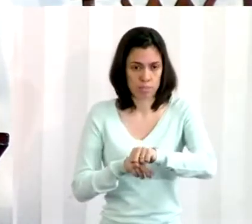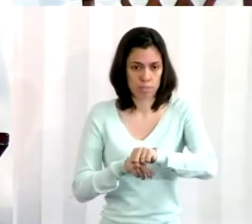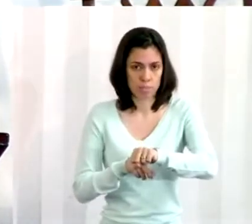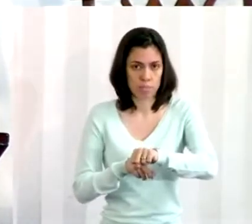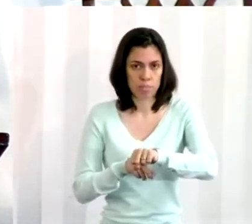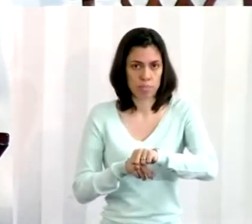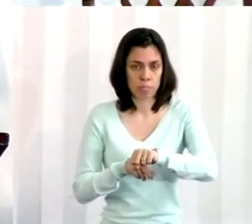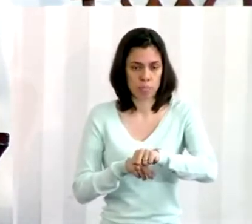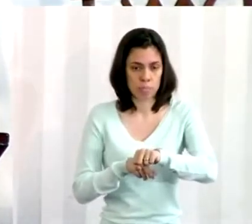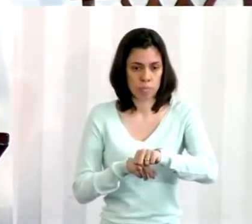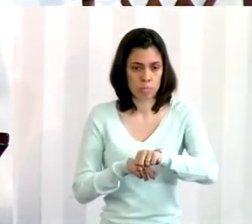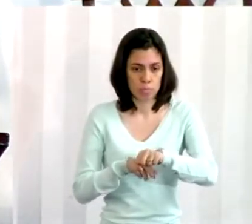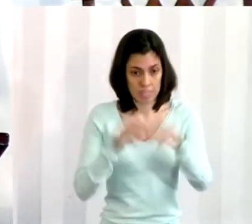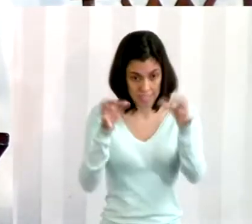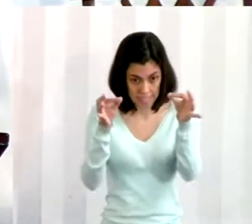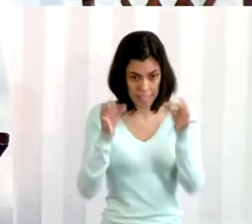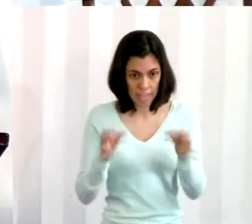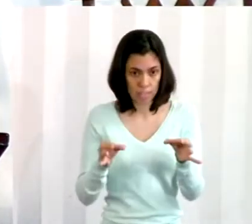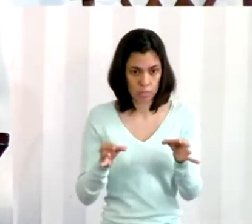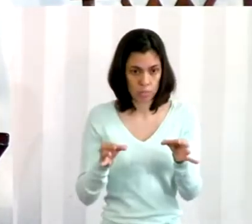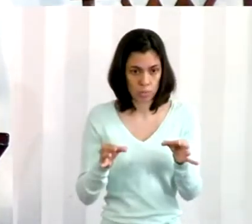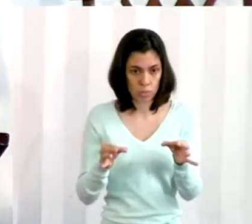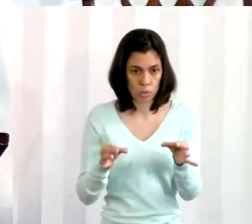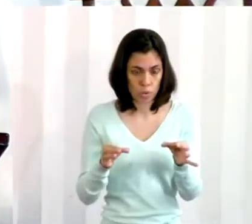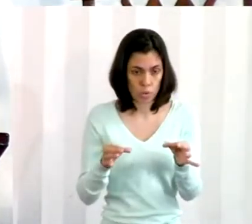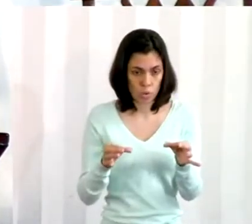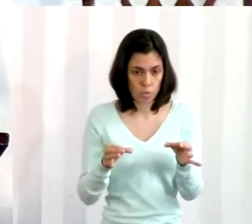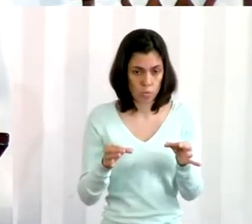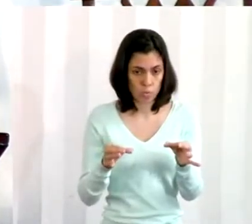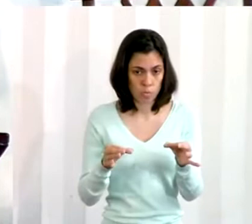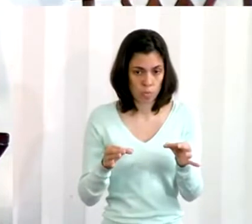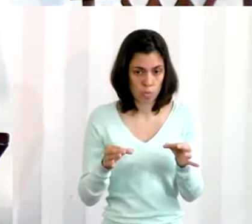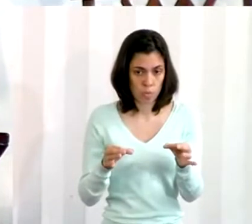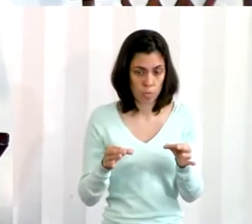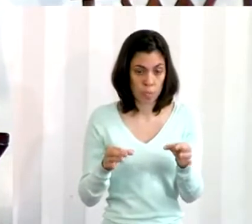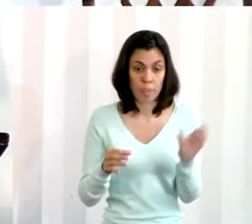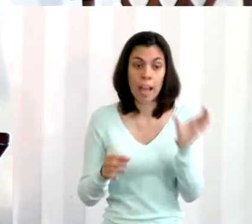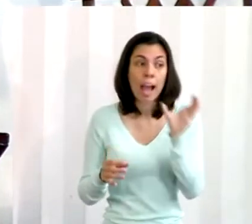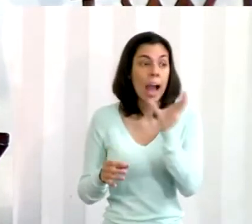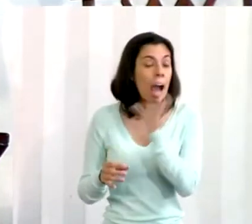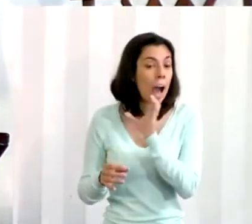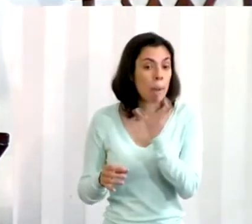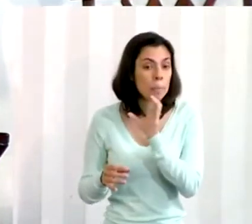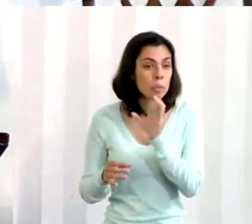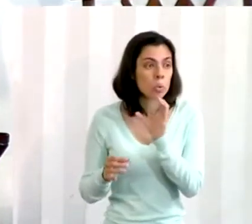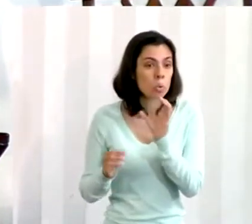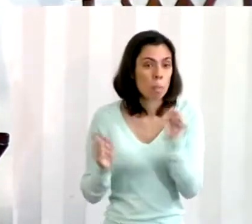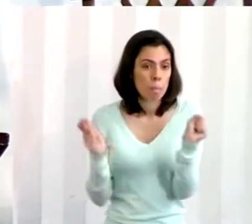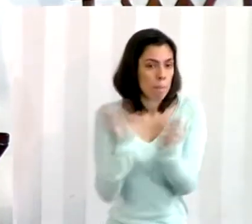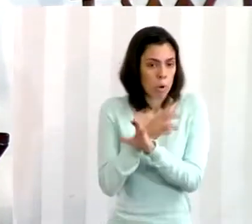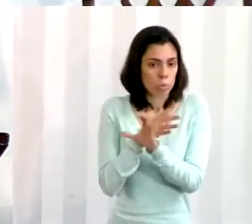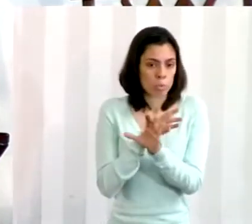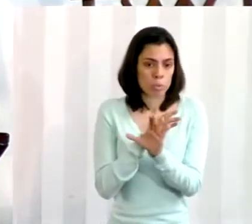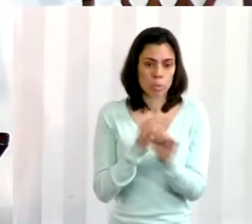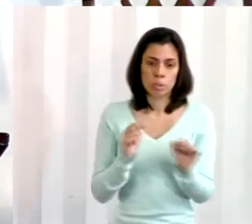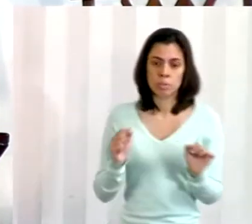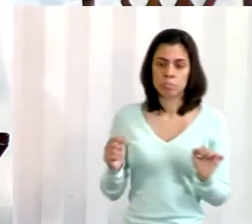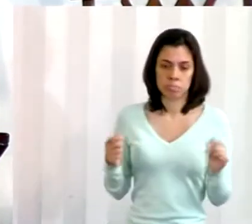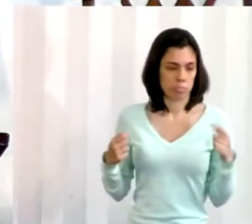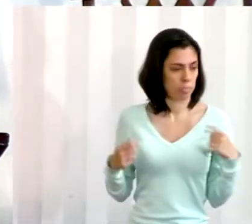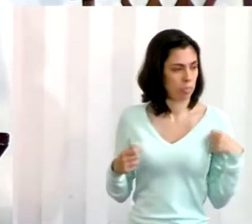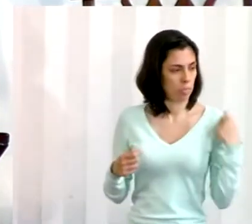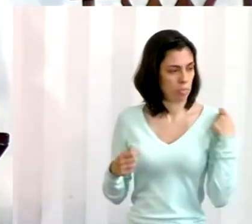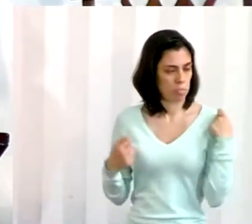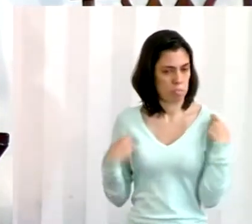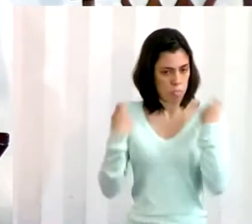sair. E então começa o exercício da paciência com aqueles que não são tão pontuais. E muitas